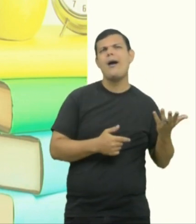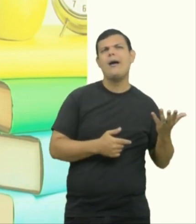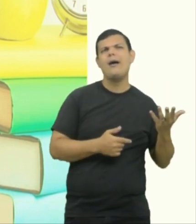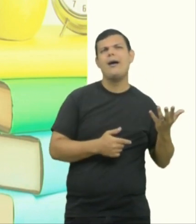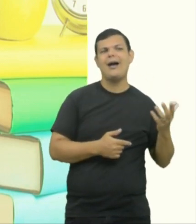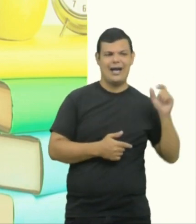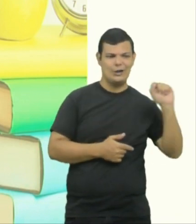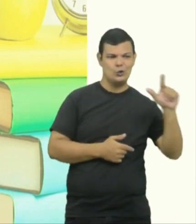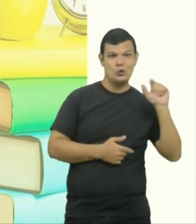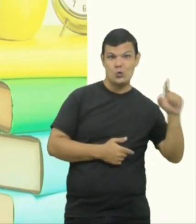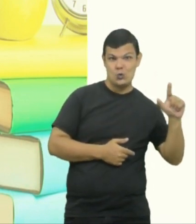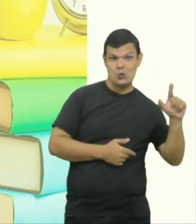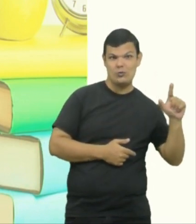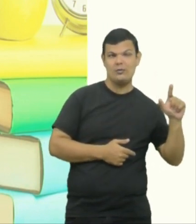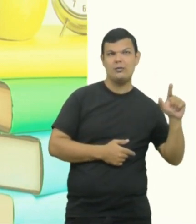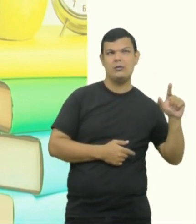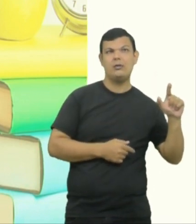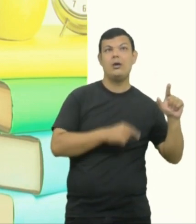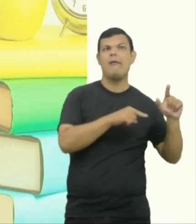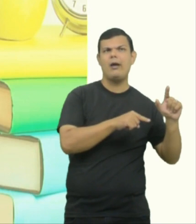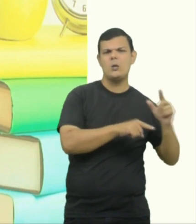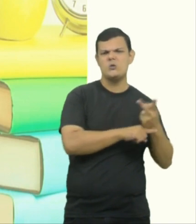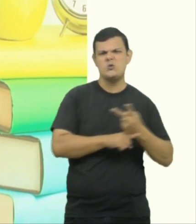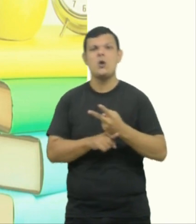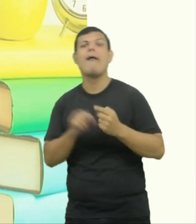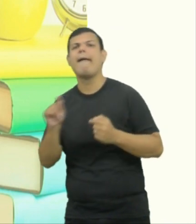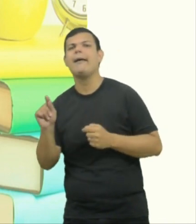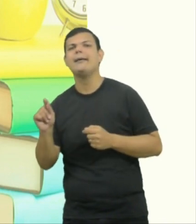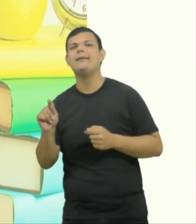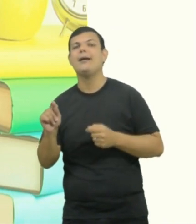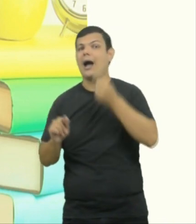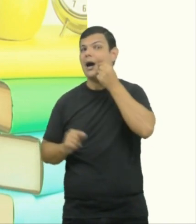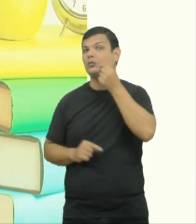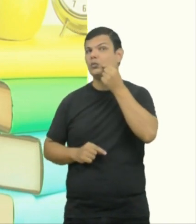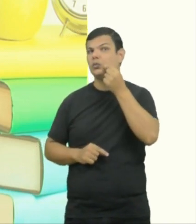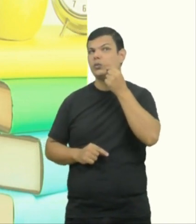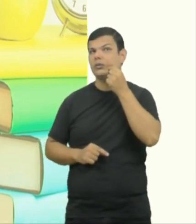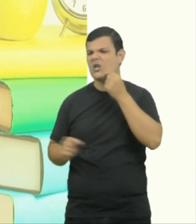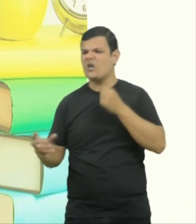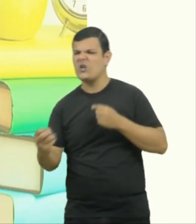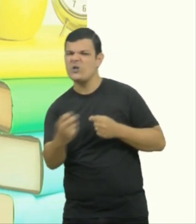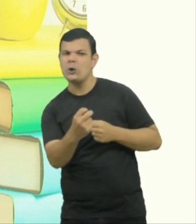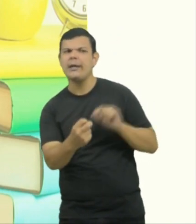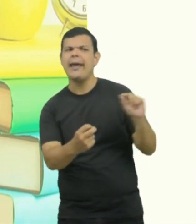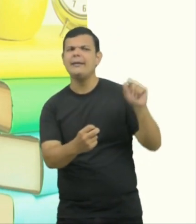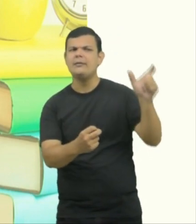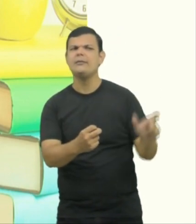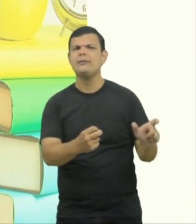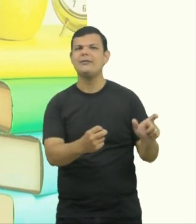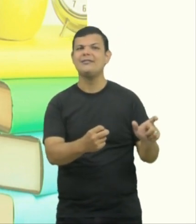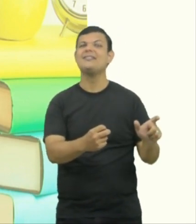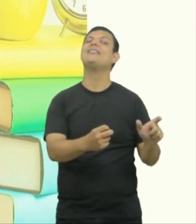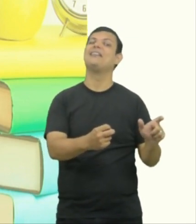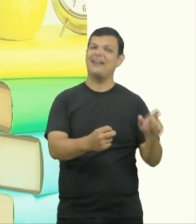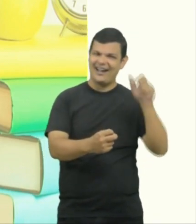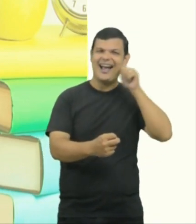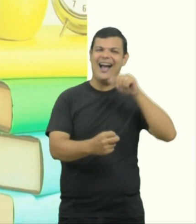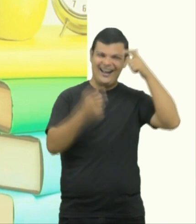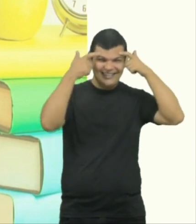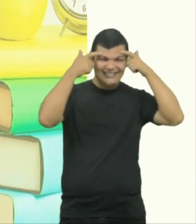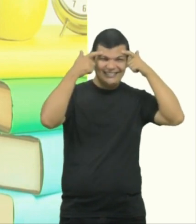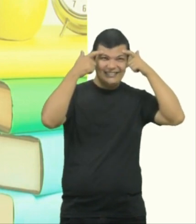pintada. Vamos lá. Quem foi perseguido pela onça? Claro que foi o cachorro, né? E o cachorro seguiu quem? O